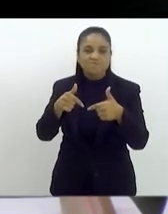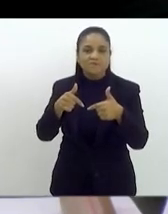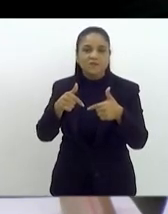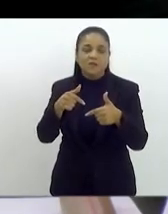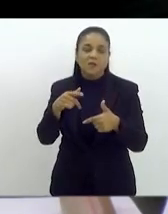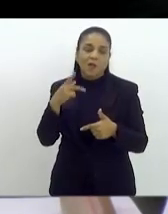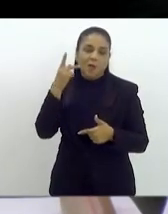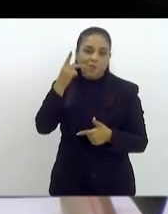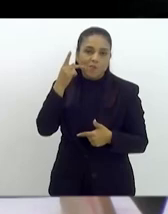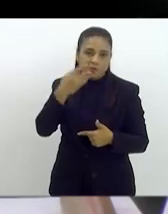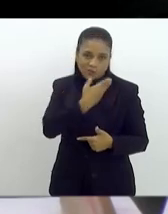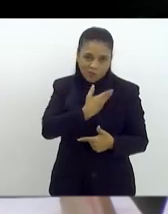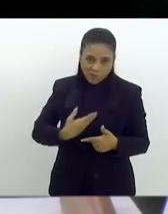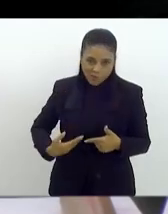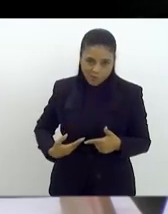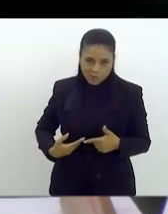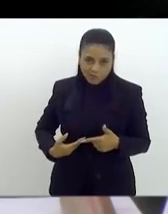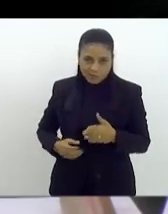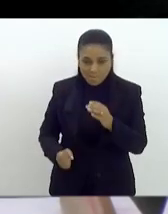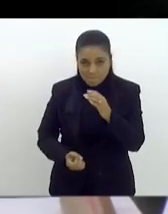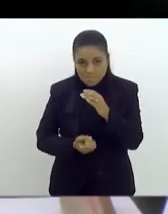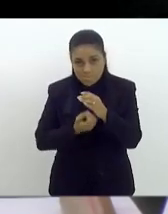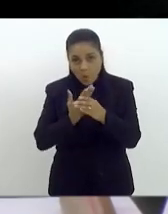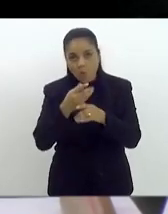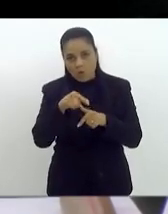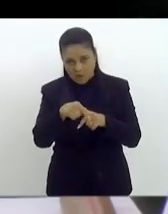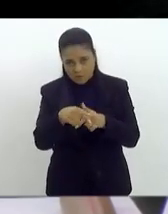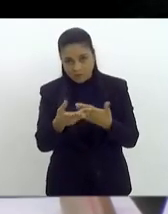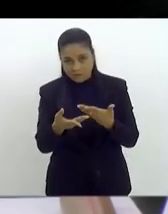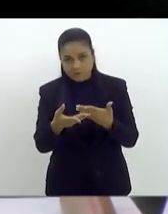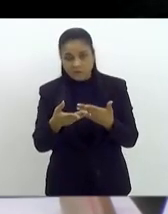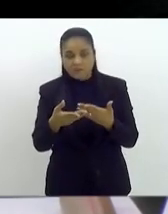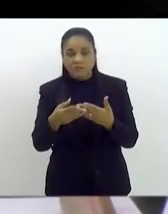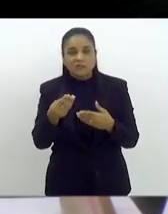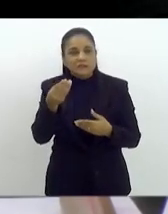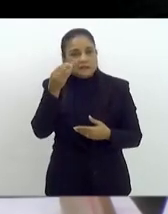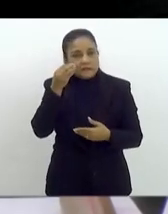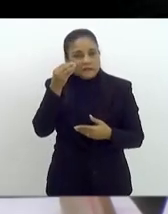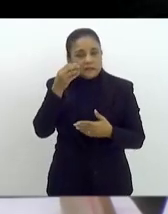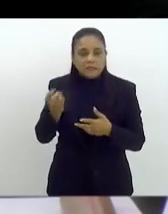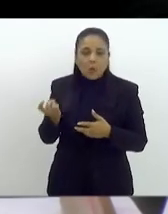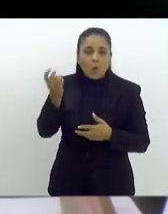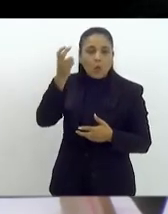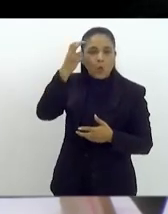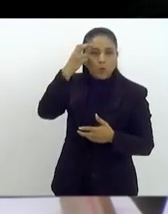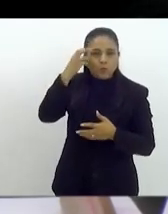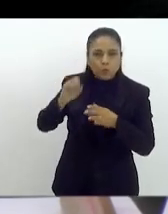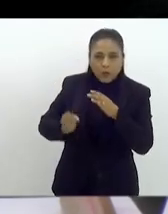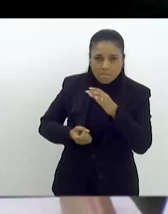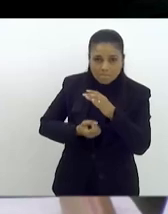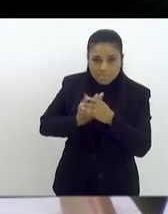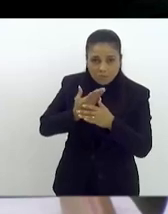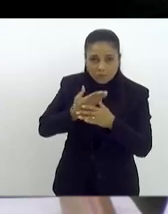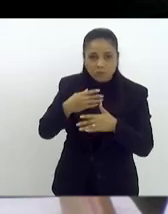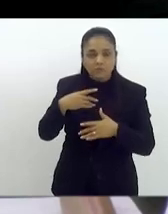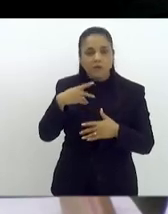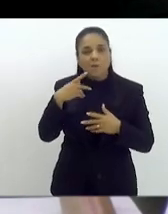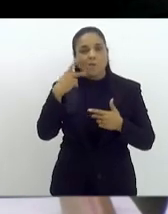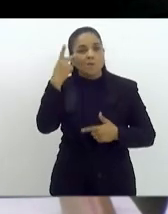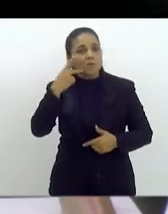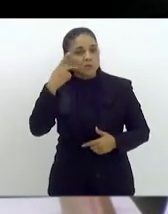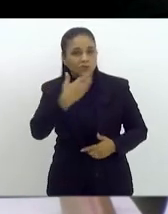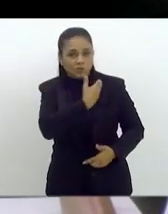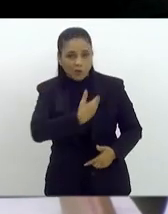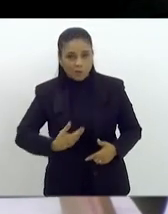tipo de política pública né Então essa a gente tenta implementar essa cultura do da política pública